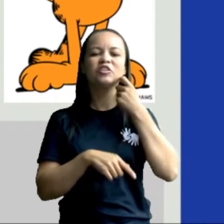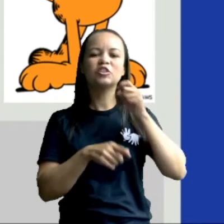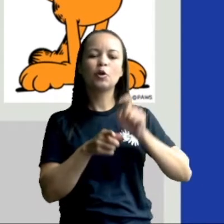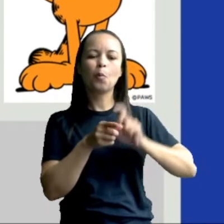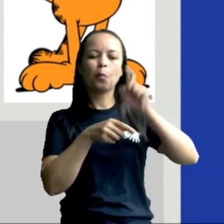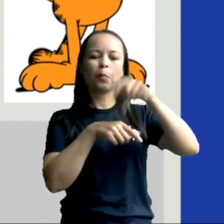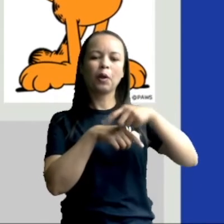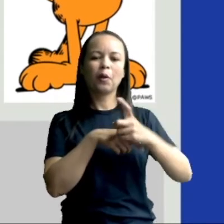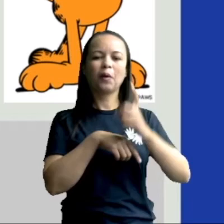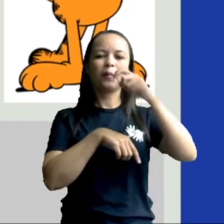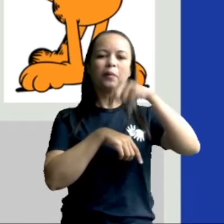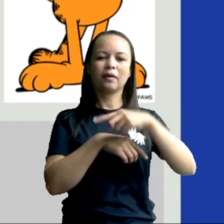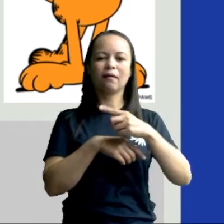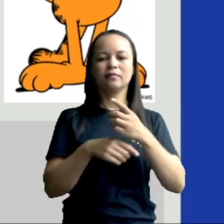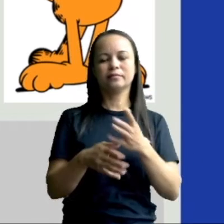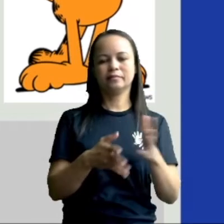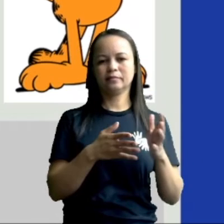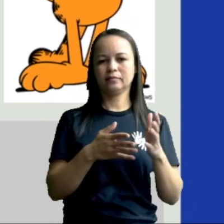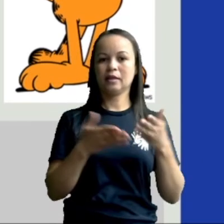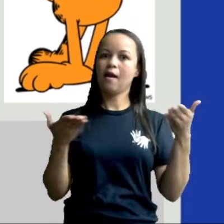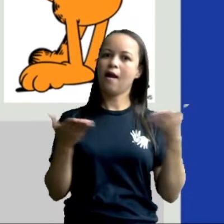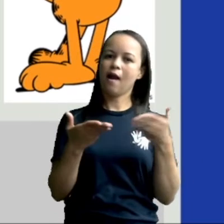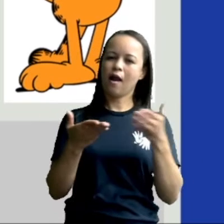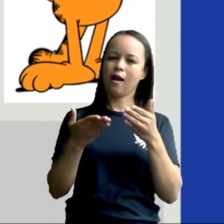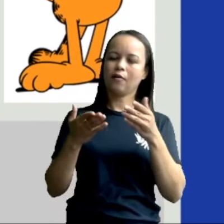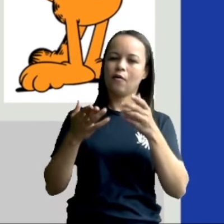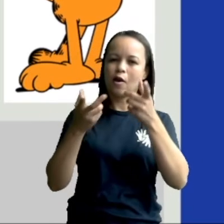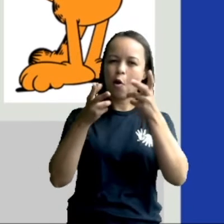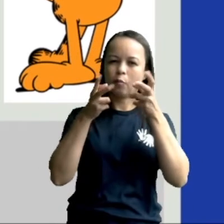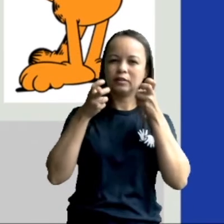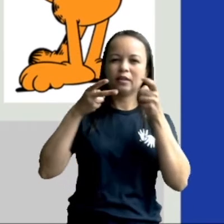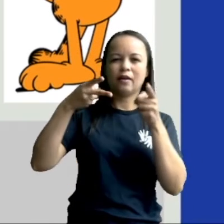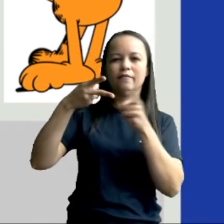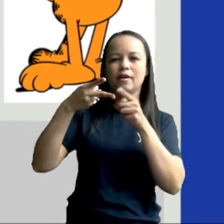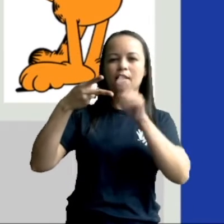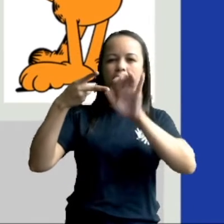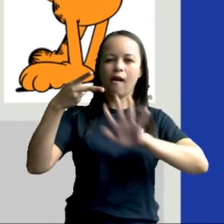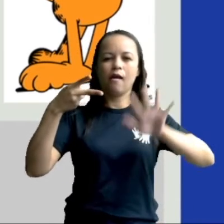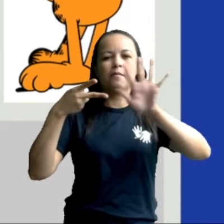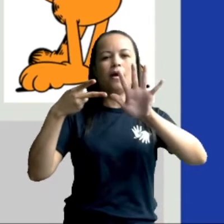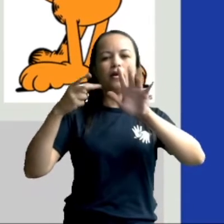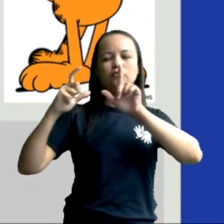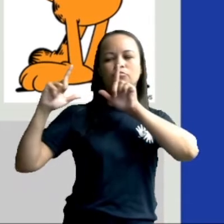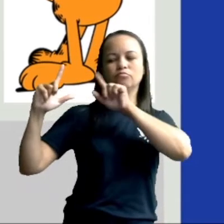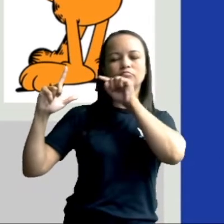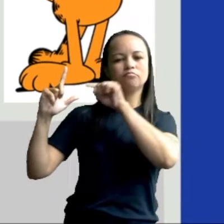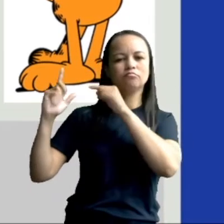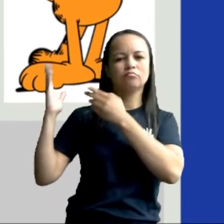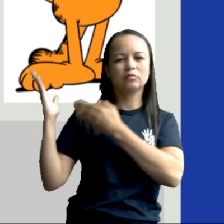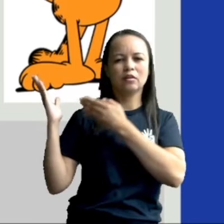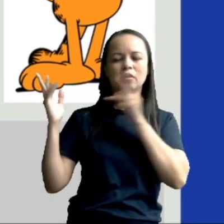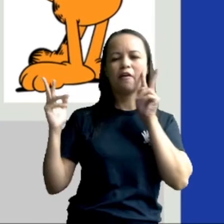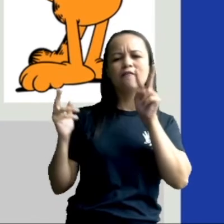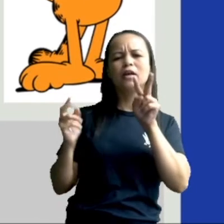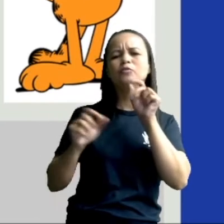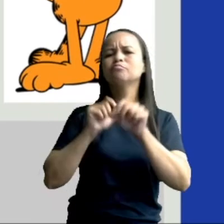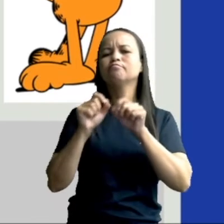Ótimo, maravilha. Agora vem cá e olha a outra imagem. O que é que você está vendo nessa